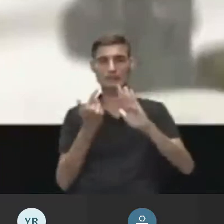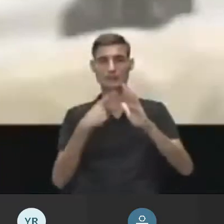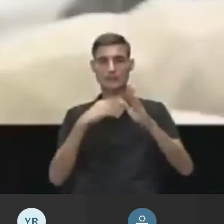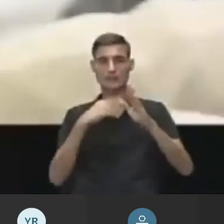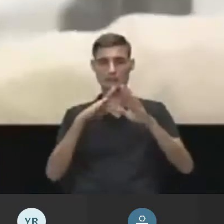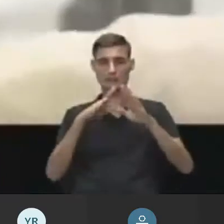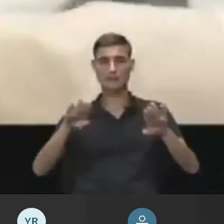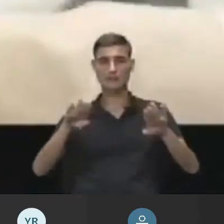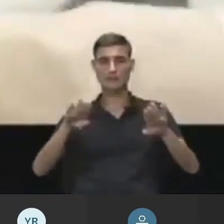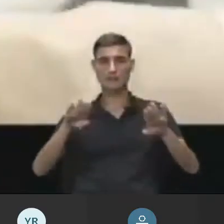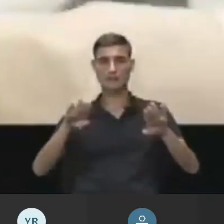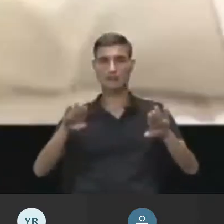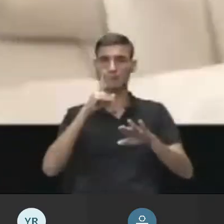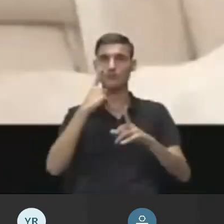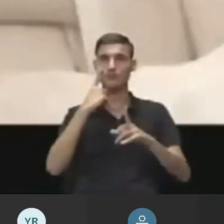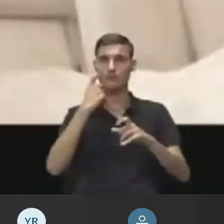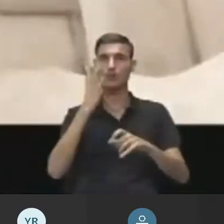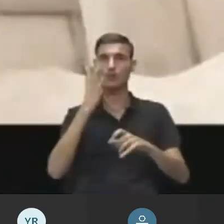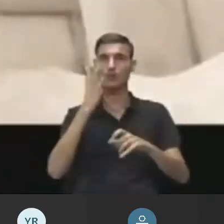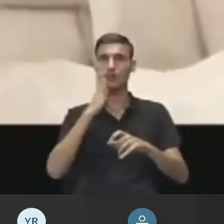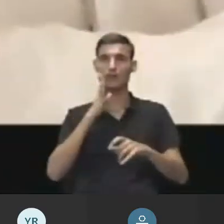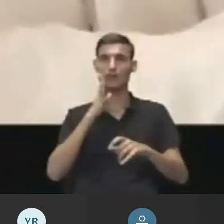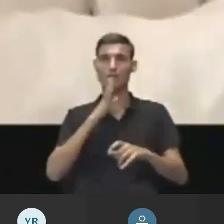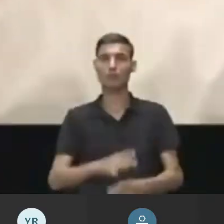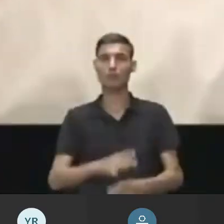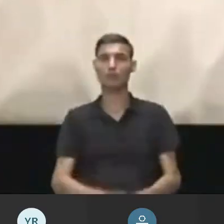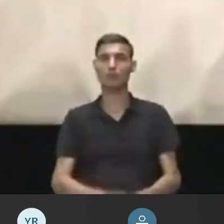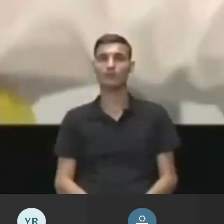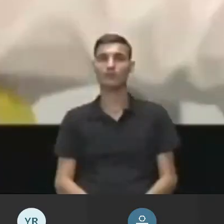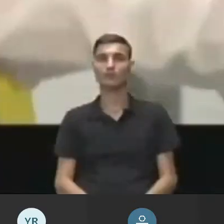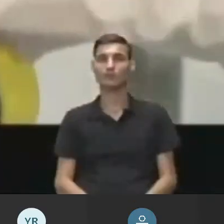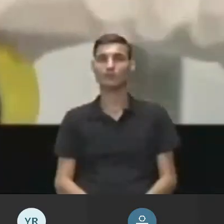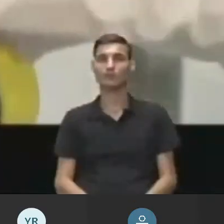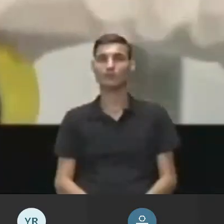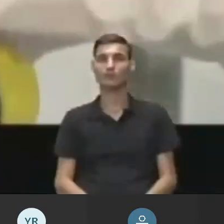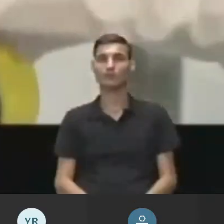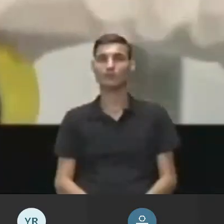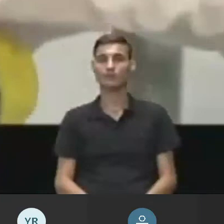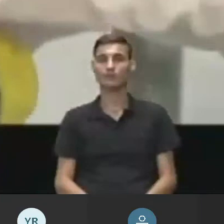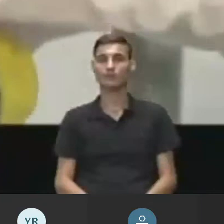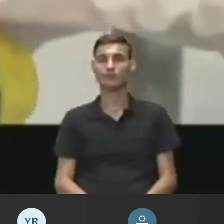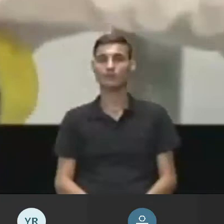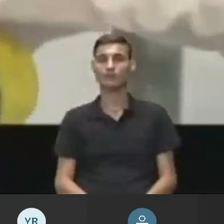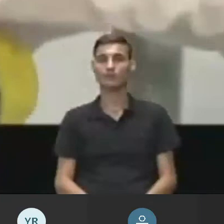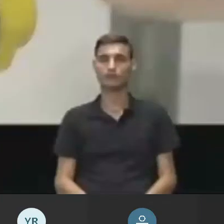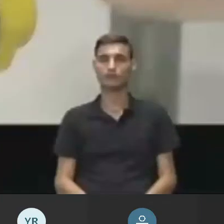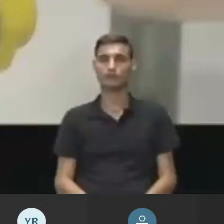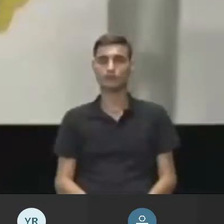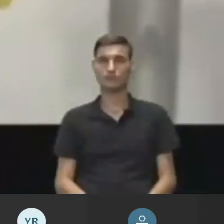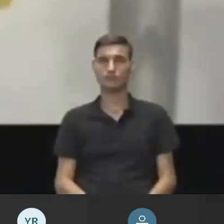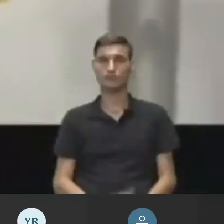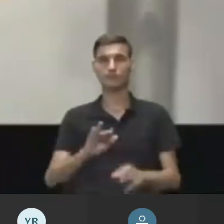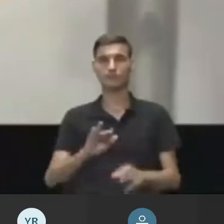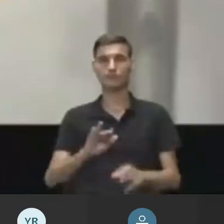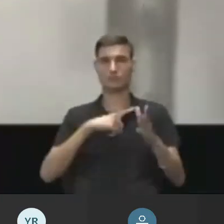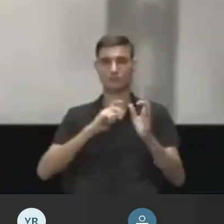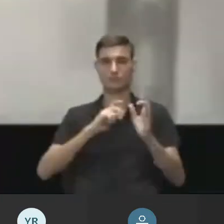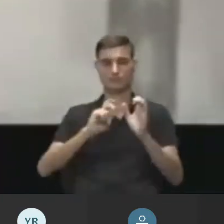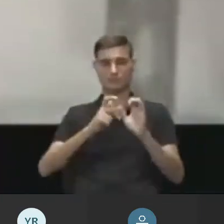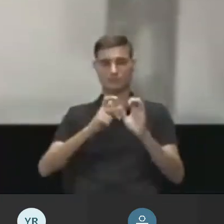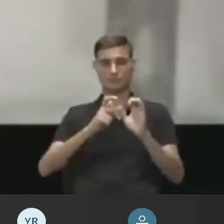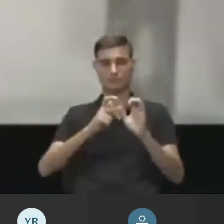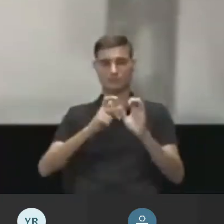né? Separar e isolar as substâncias. Então, temos duas substâncias aí separadas. E sempre a parte de